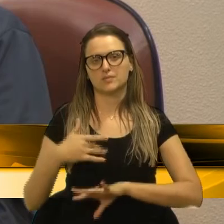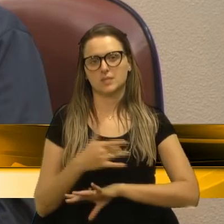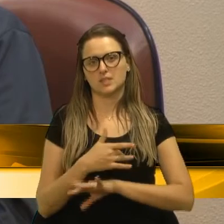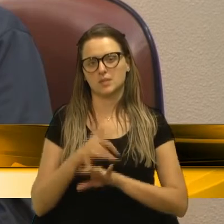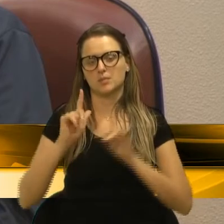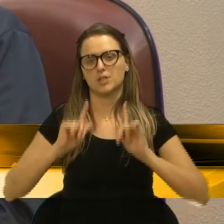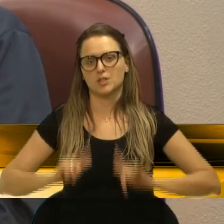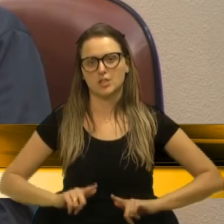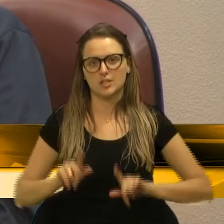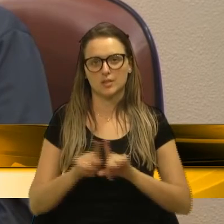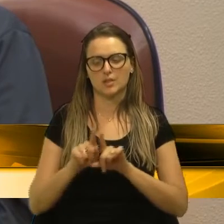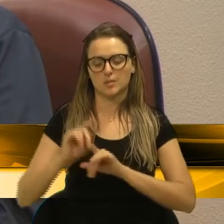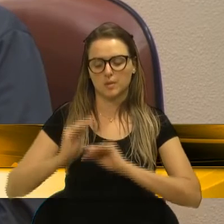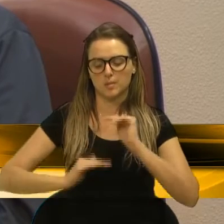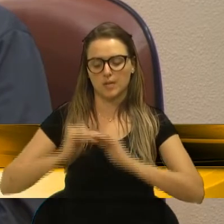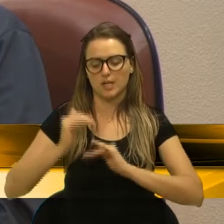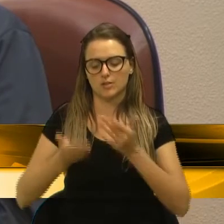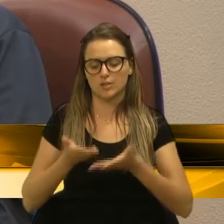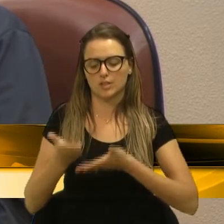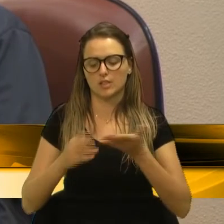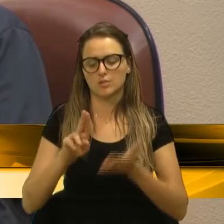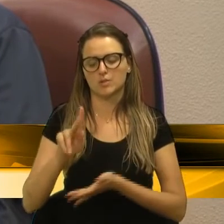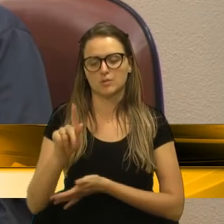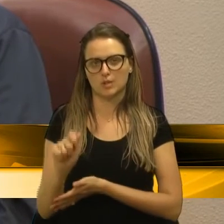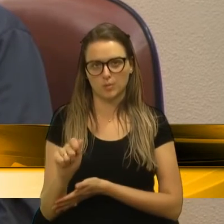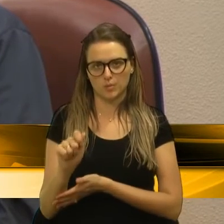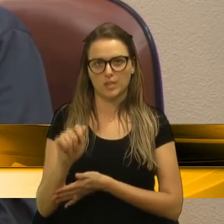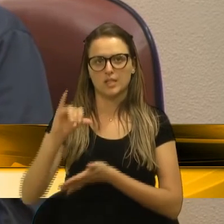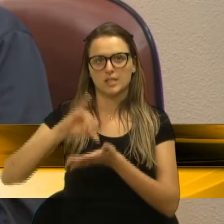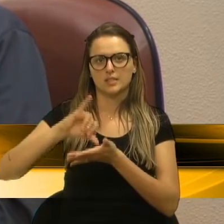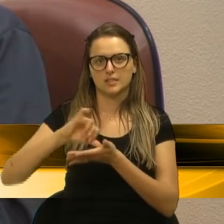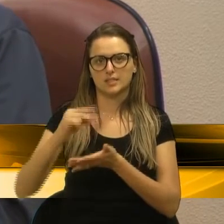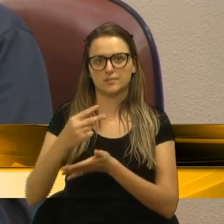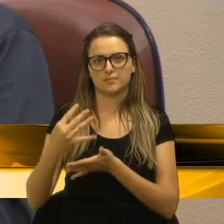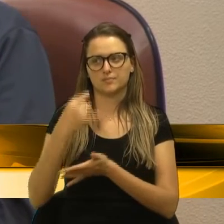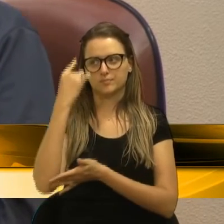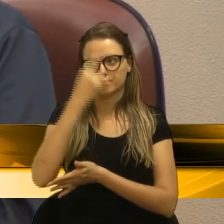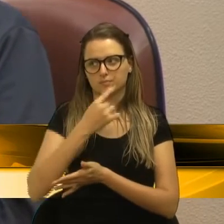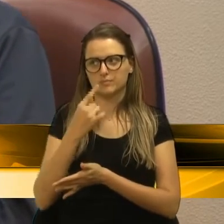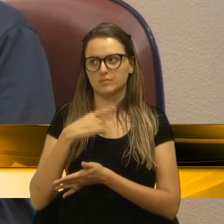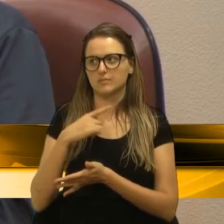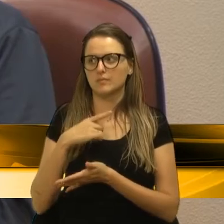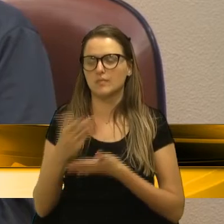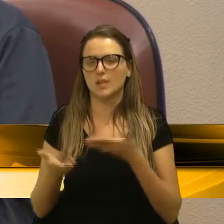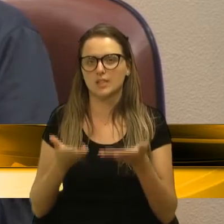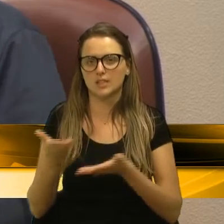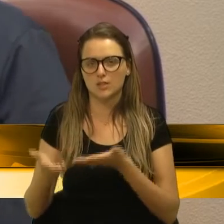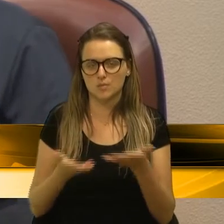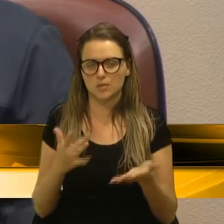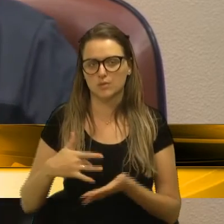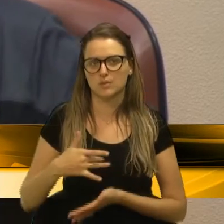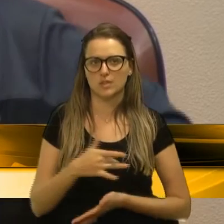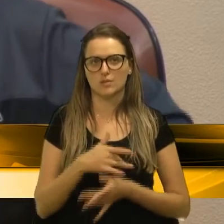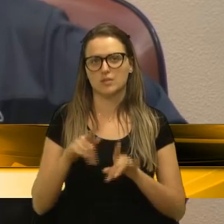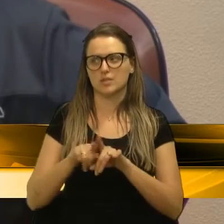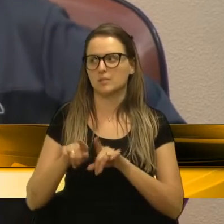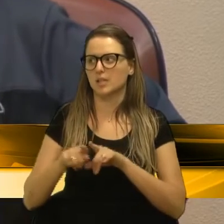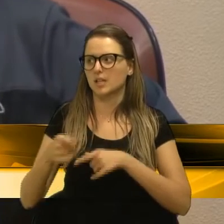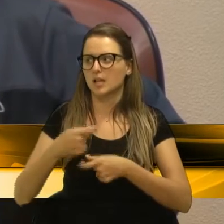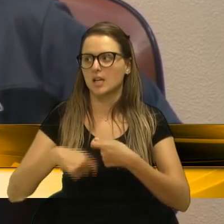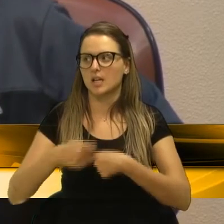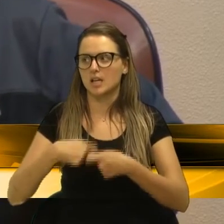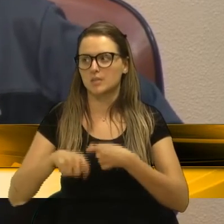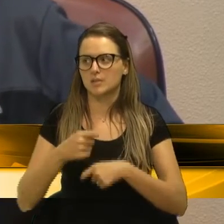e operacionalização da unidade do pronto atendimento UPA Central 24 horas, compreendendo a prestação de serviços de saúde, bem como a administração